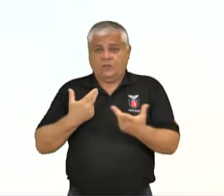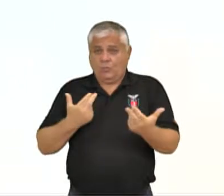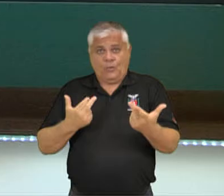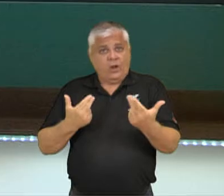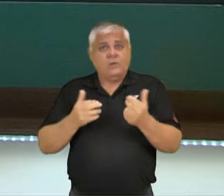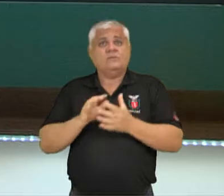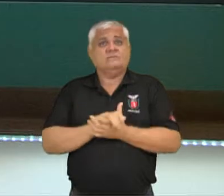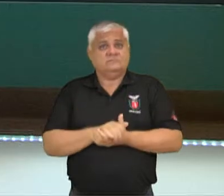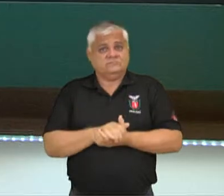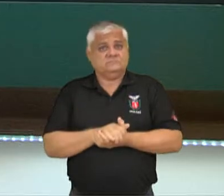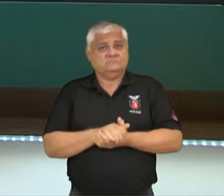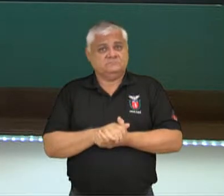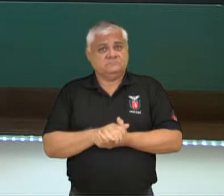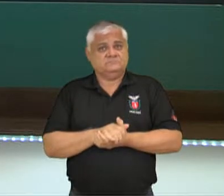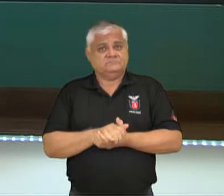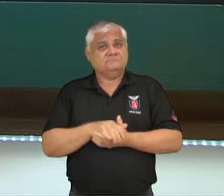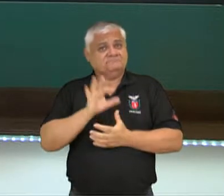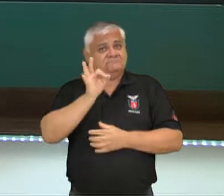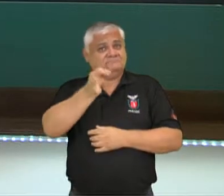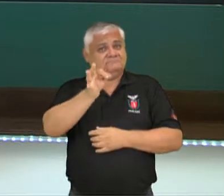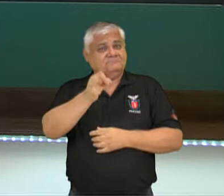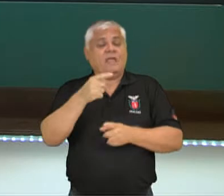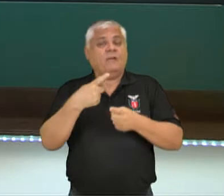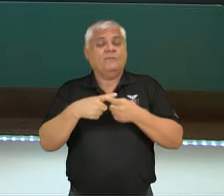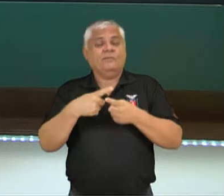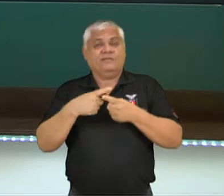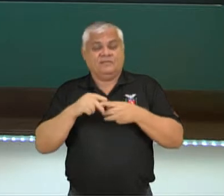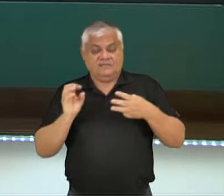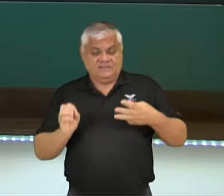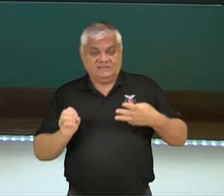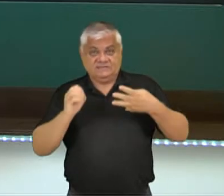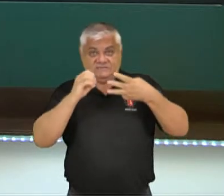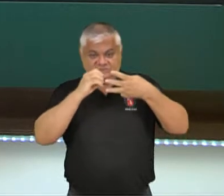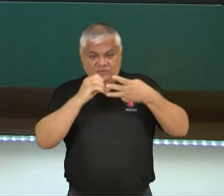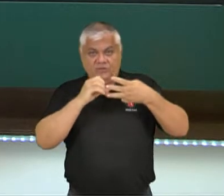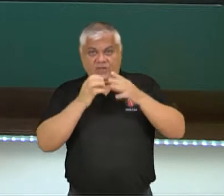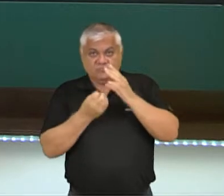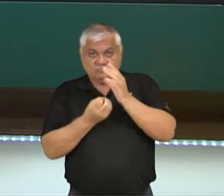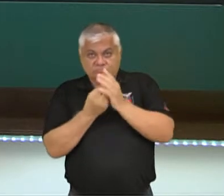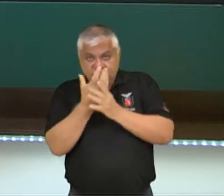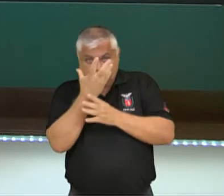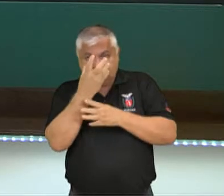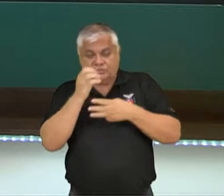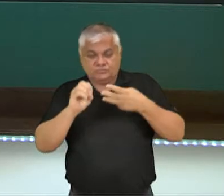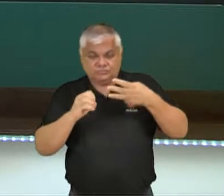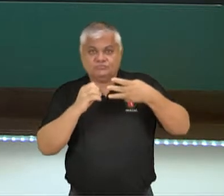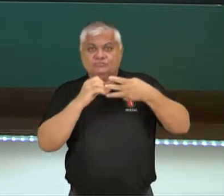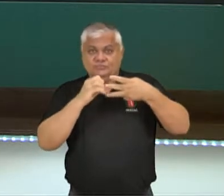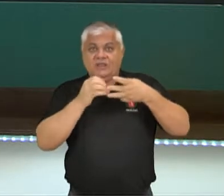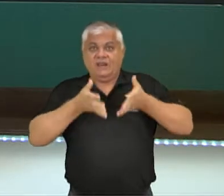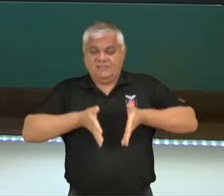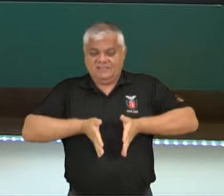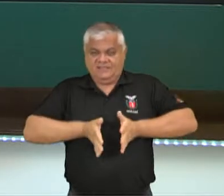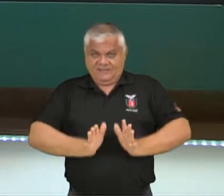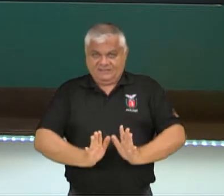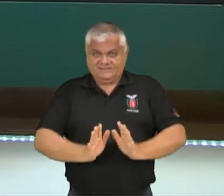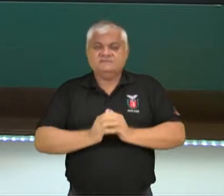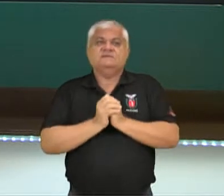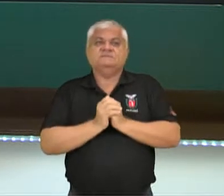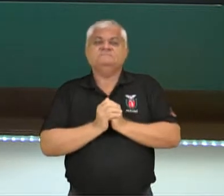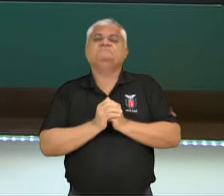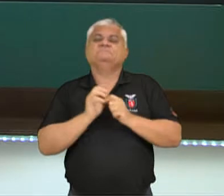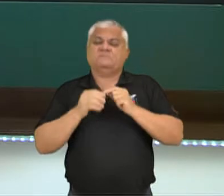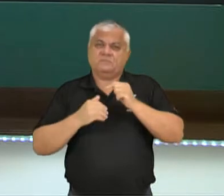professora? É, isso mesmo. Então a célula, ela surge, né? Quando ela surge, a gente fala que é o nascimento dela.